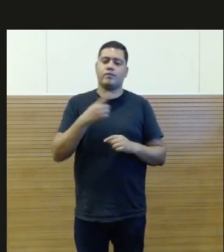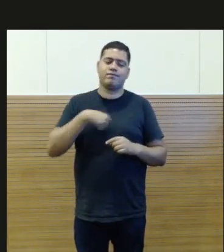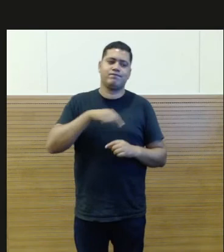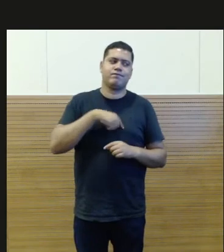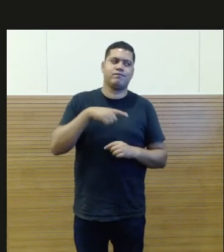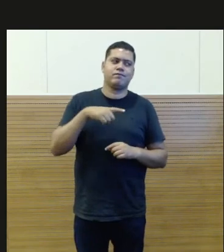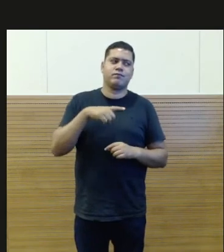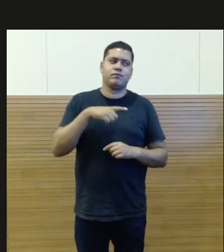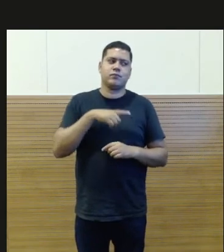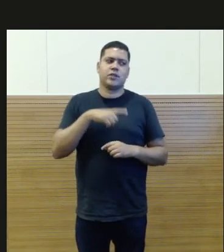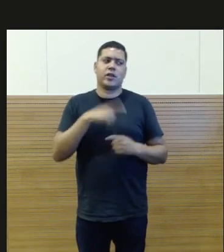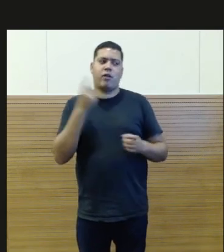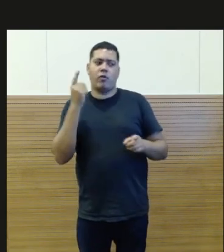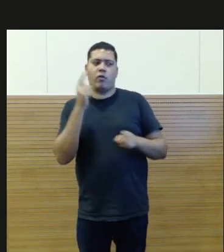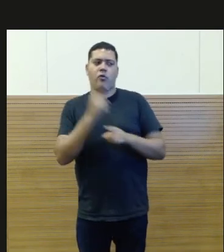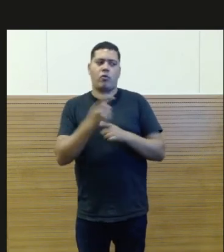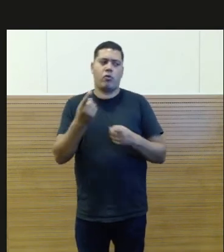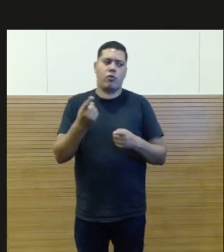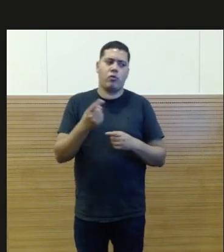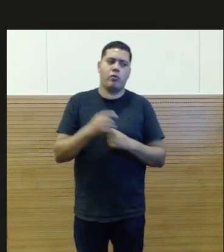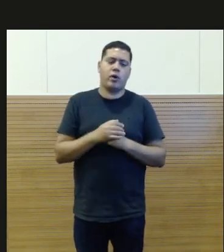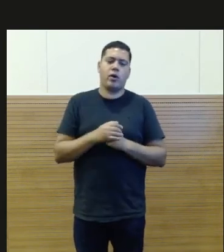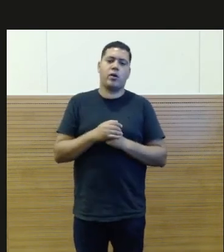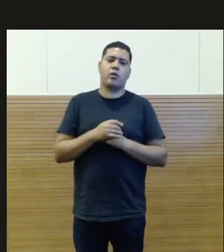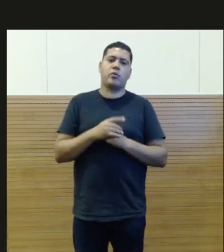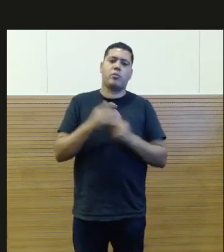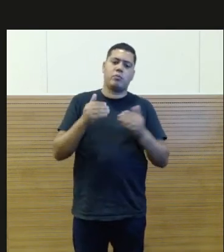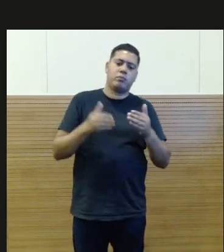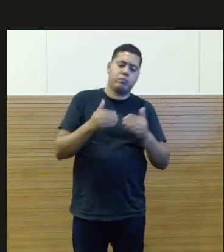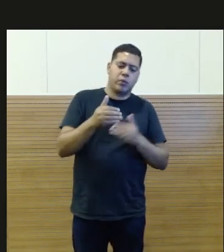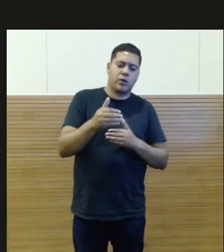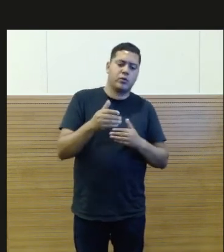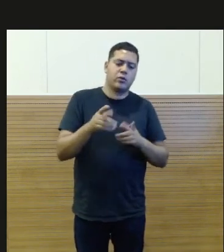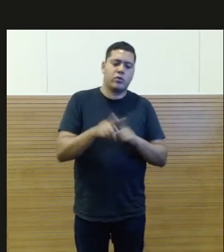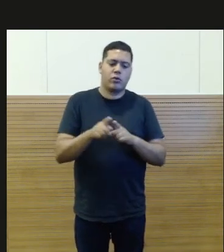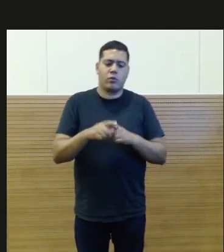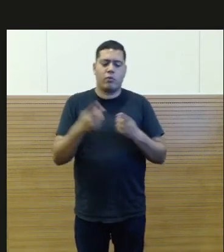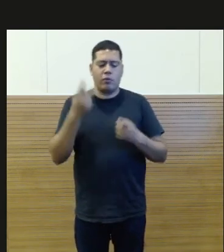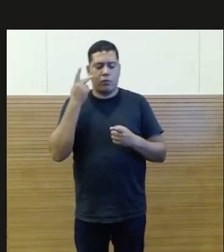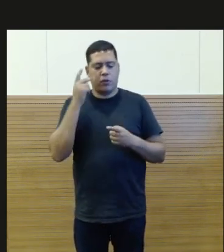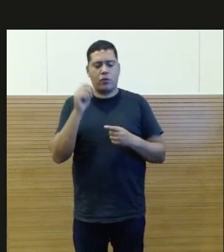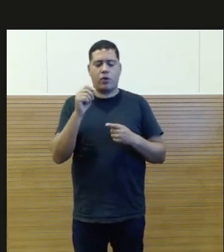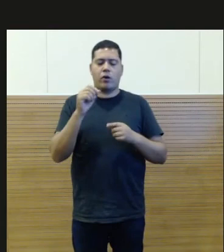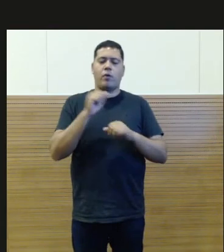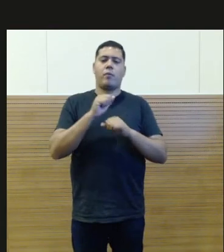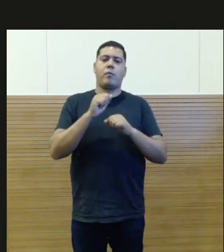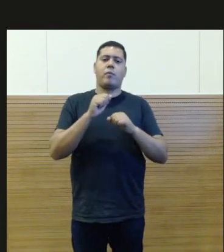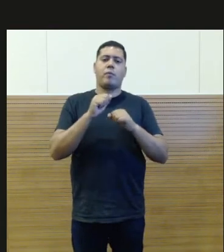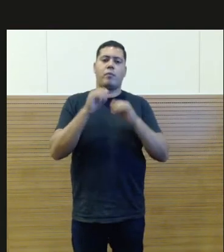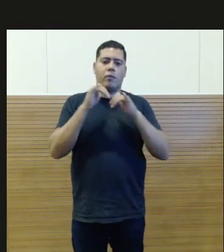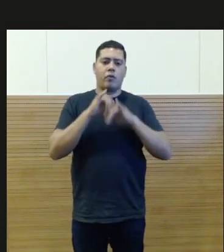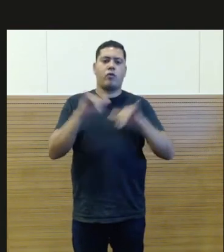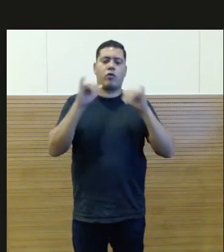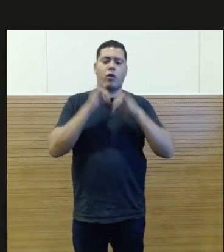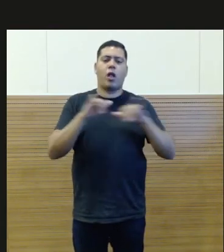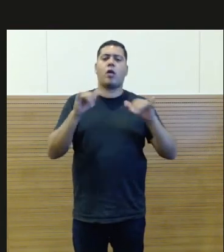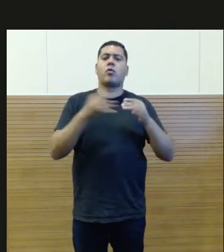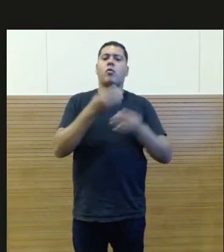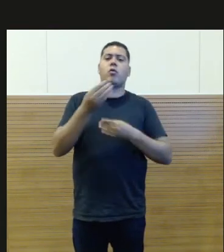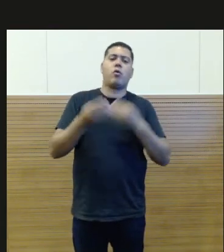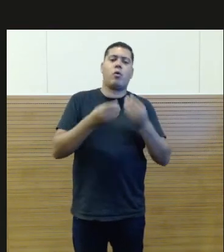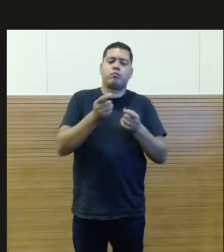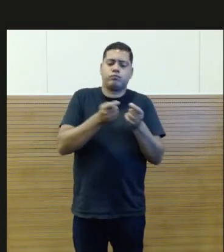tem identificado como, aí passando mais especificamente para a publicidade, que é um desafio, né, de como regular